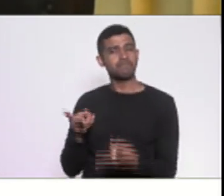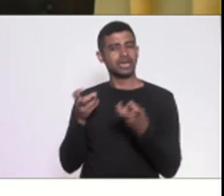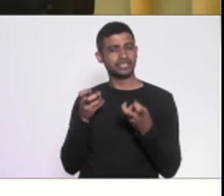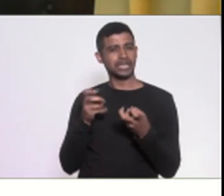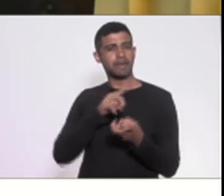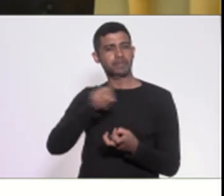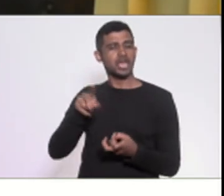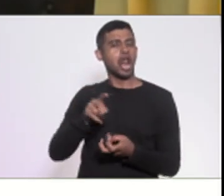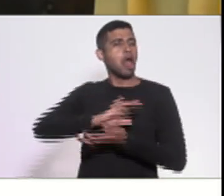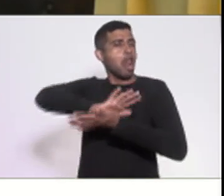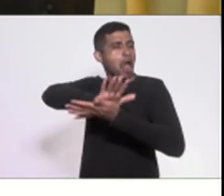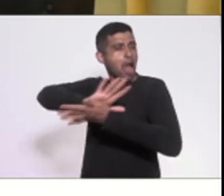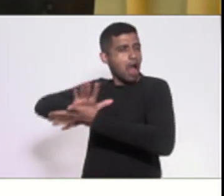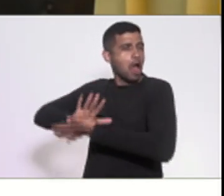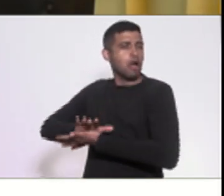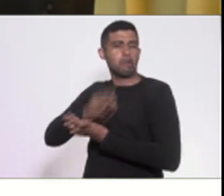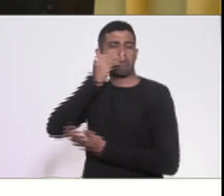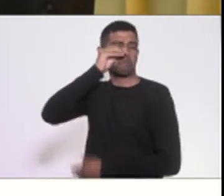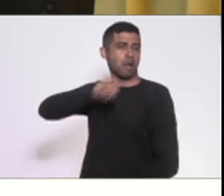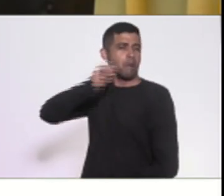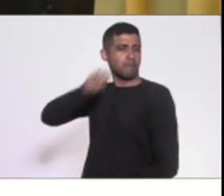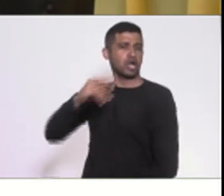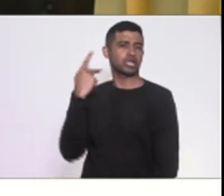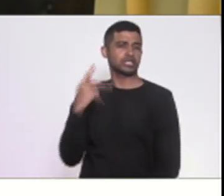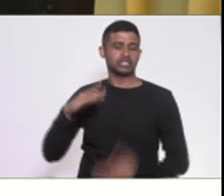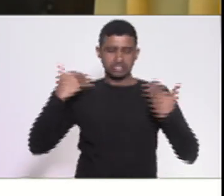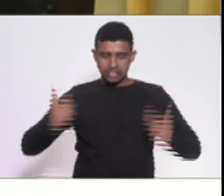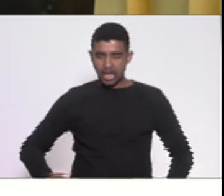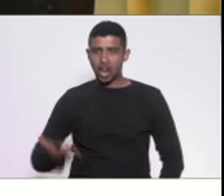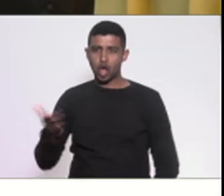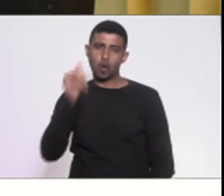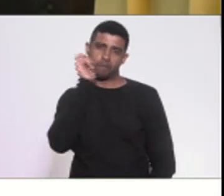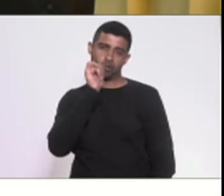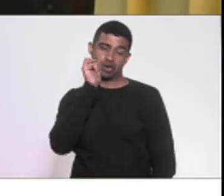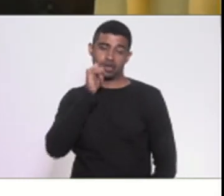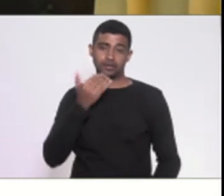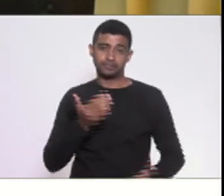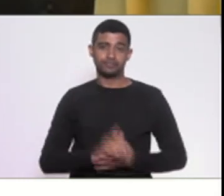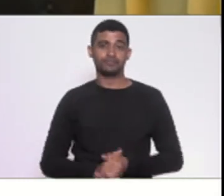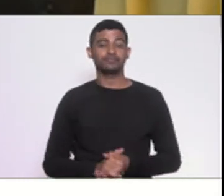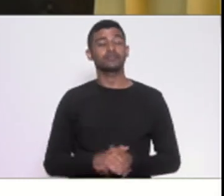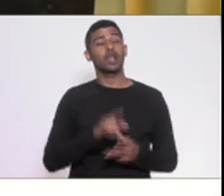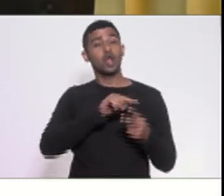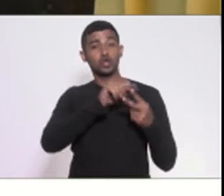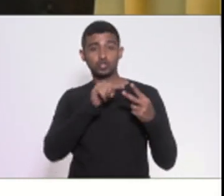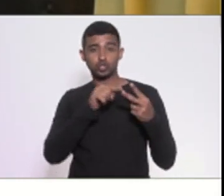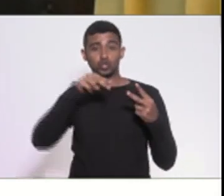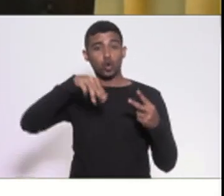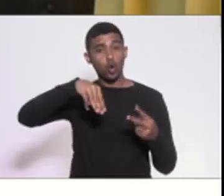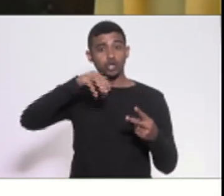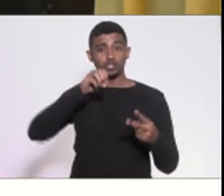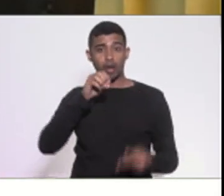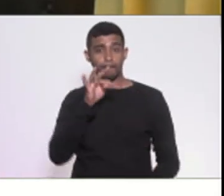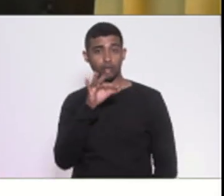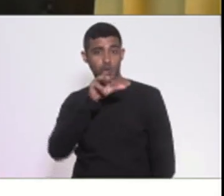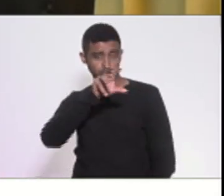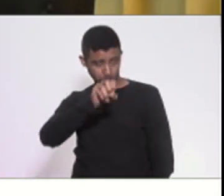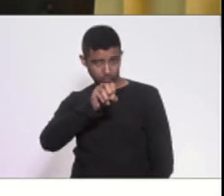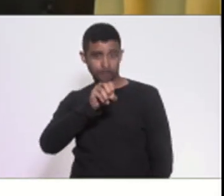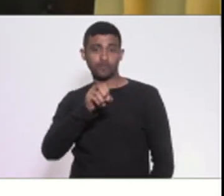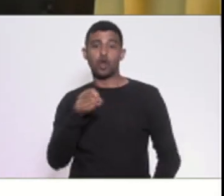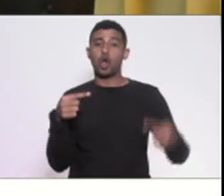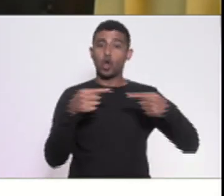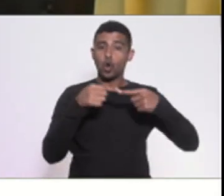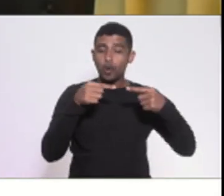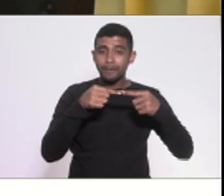menosprezo ou discriminação à sua condição de mulher. Essas são as 2 razões previstas na lei para que um crime